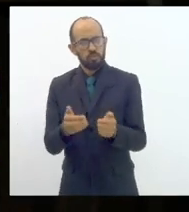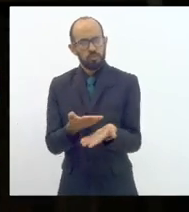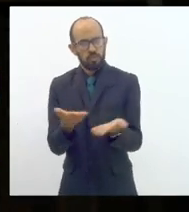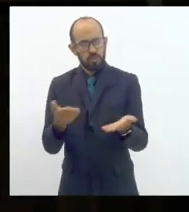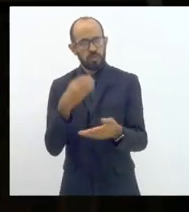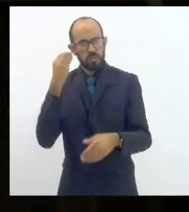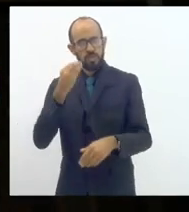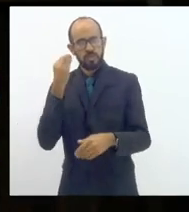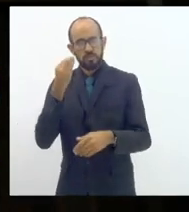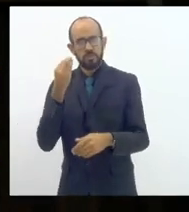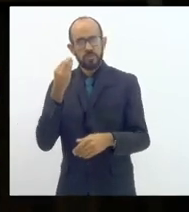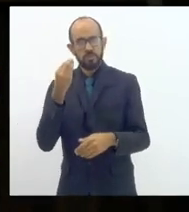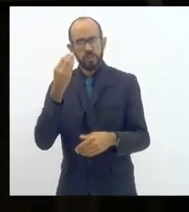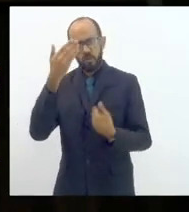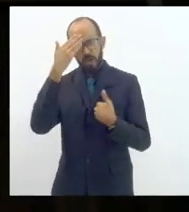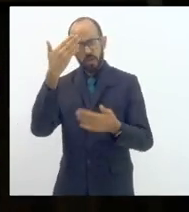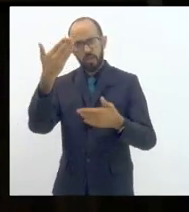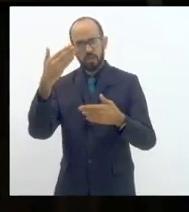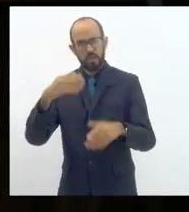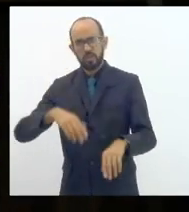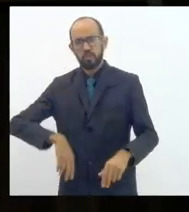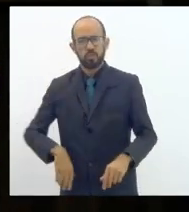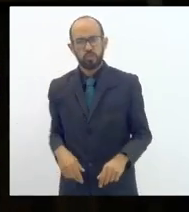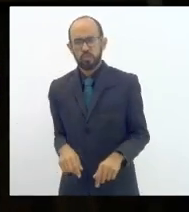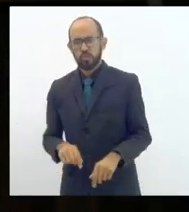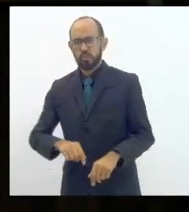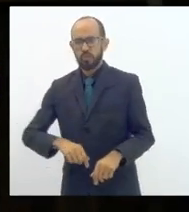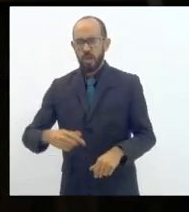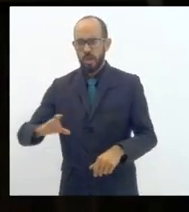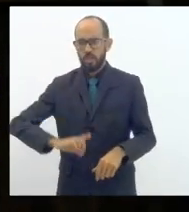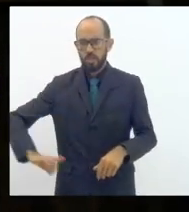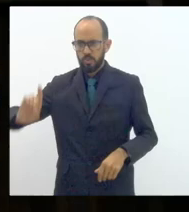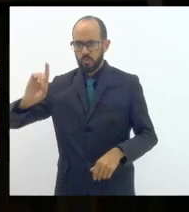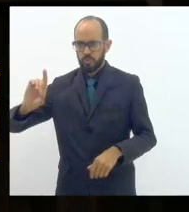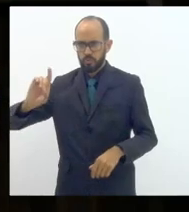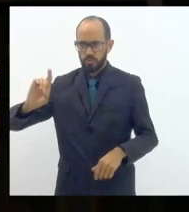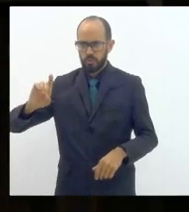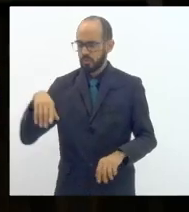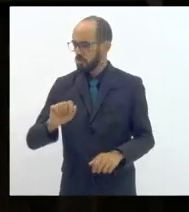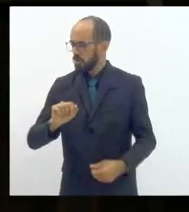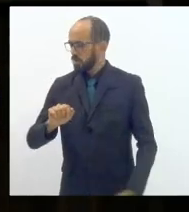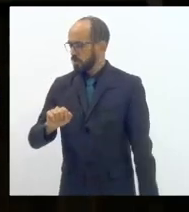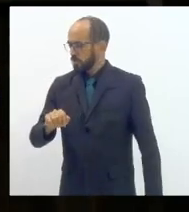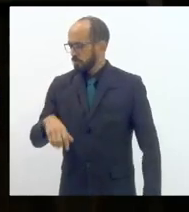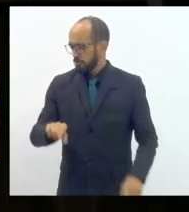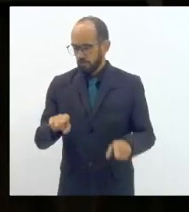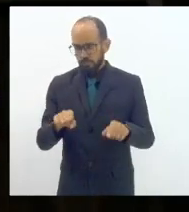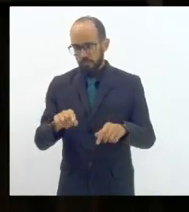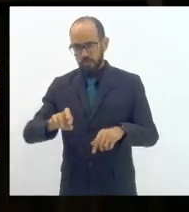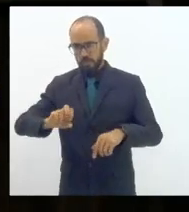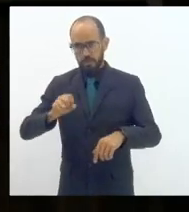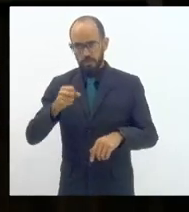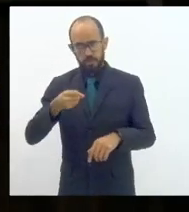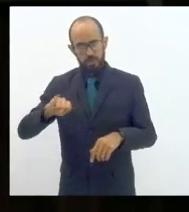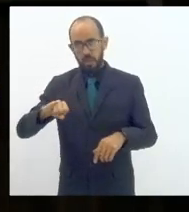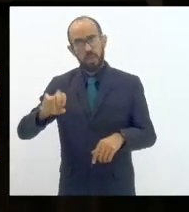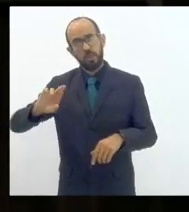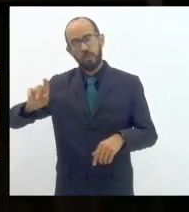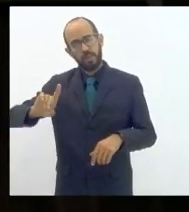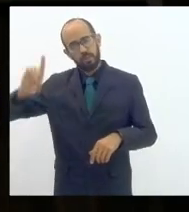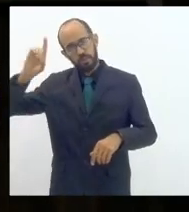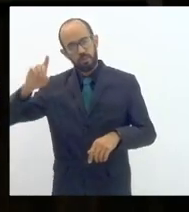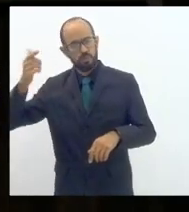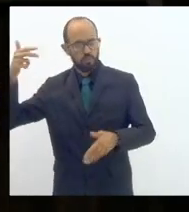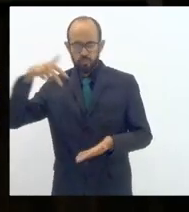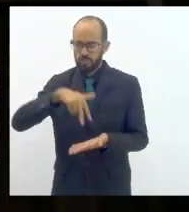incrível. Agradeço primeiramente, claro, a Deus, que se não fosse Ele, nem estaria aqui, nem eu e nenhum de vocês.